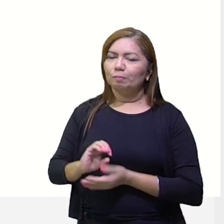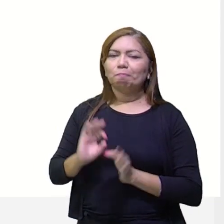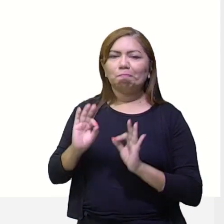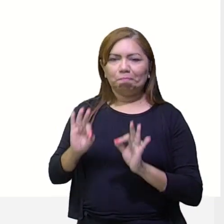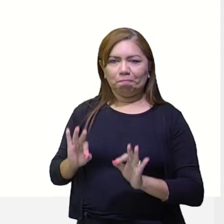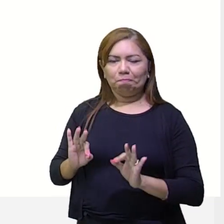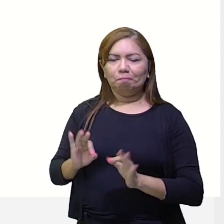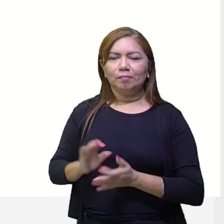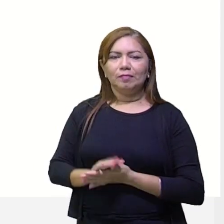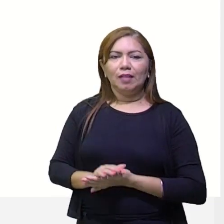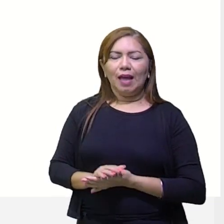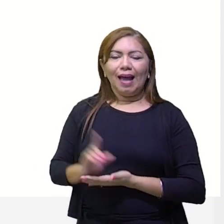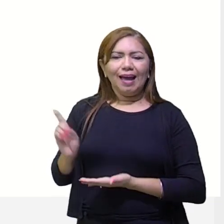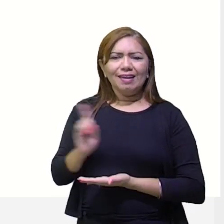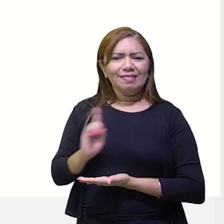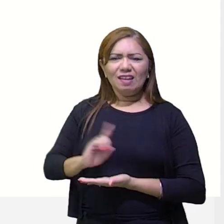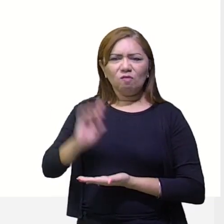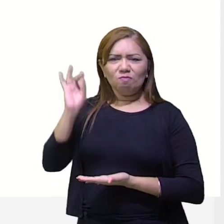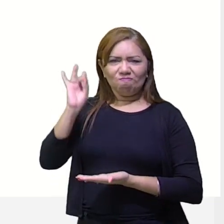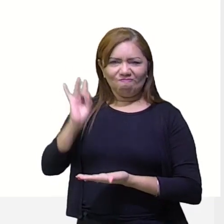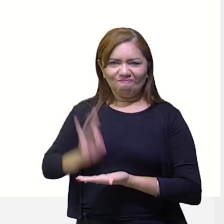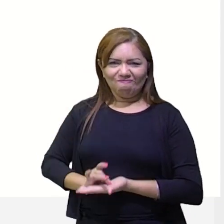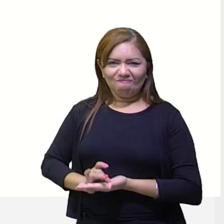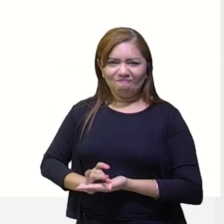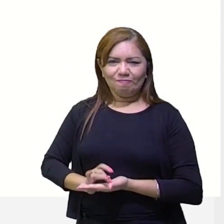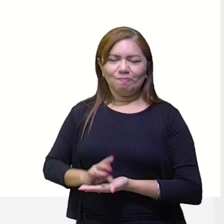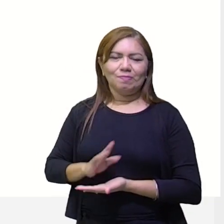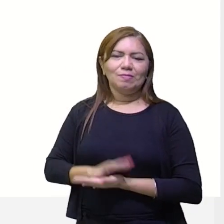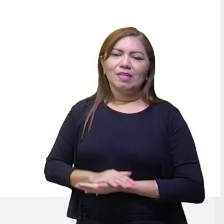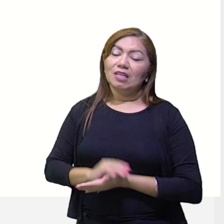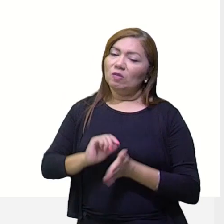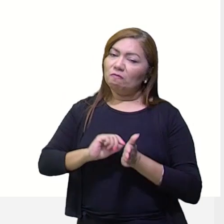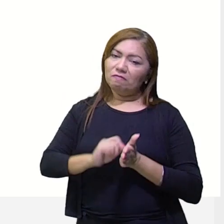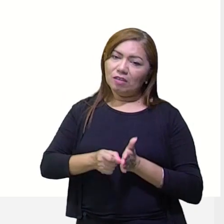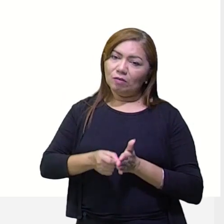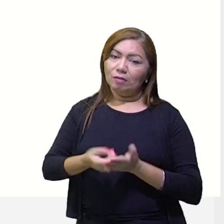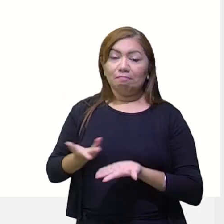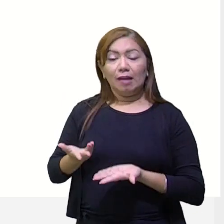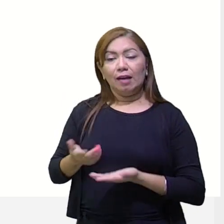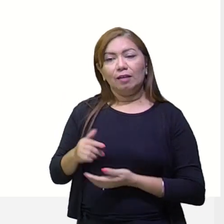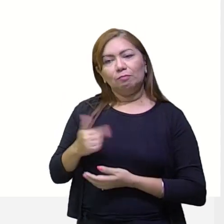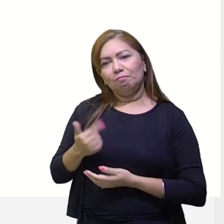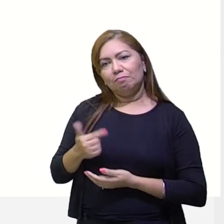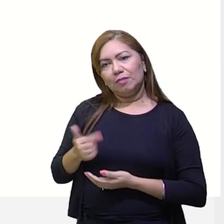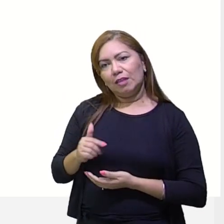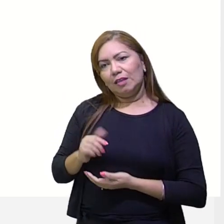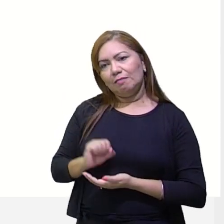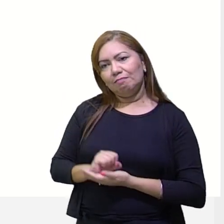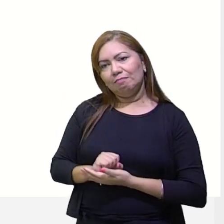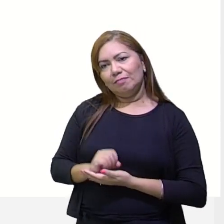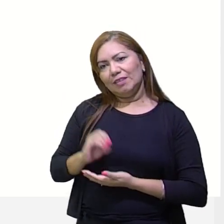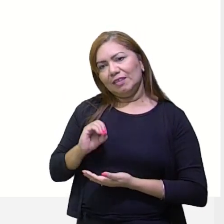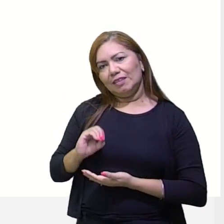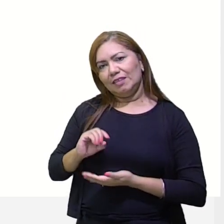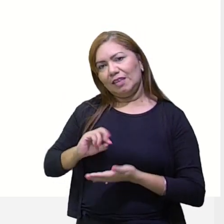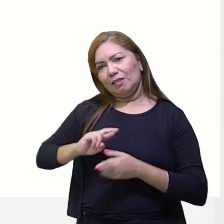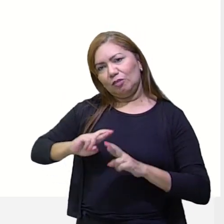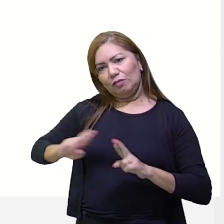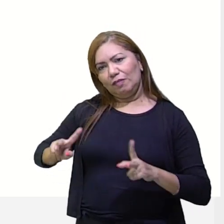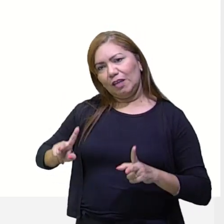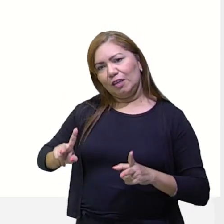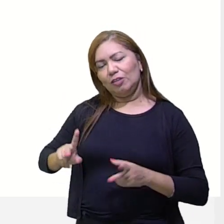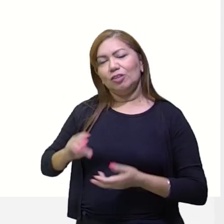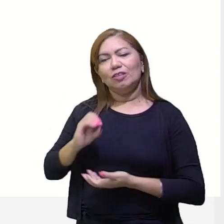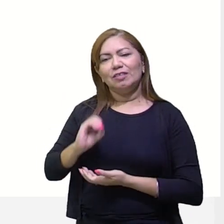E quando é que ela é não exata, professor? Ela é não exata se o nosso resto for um número diferente